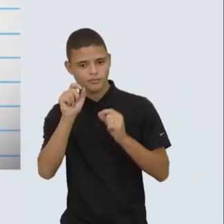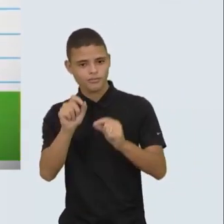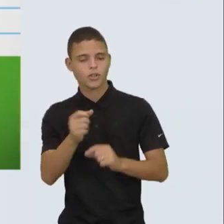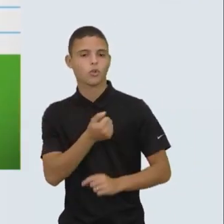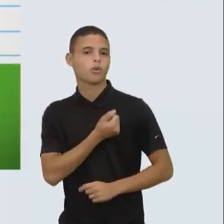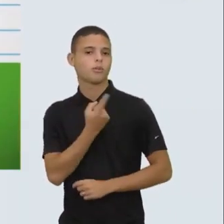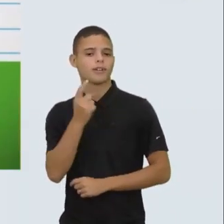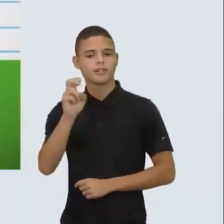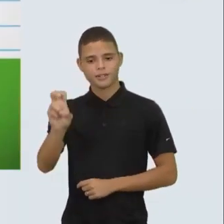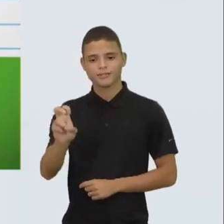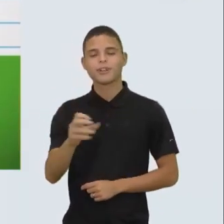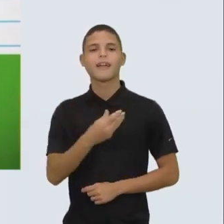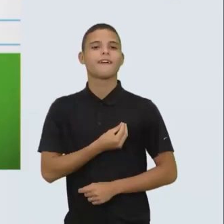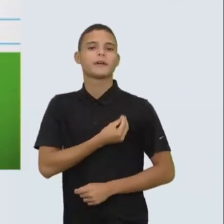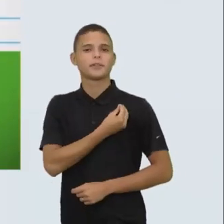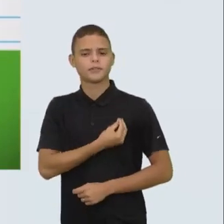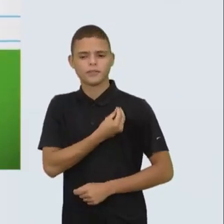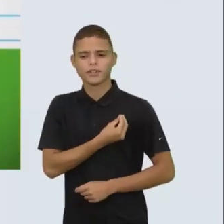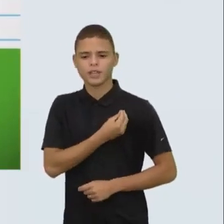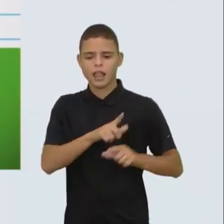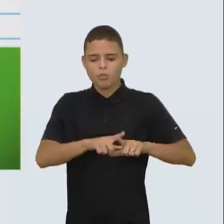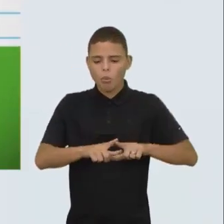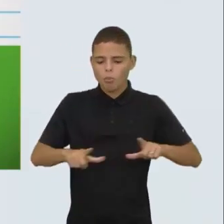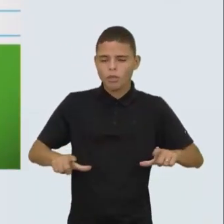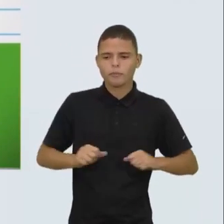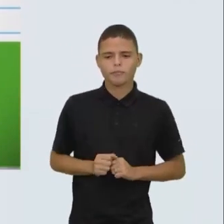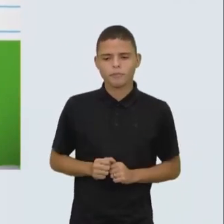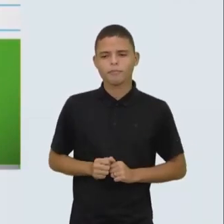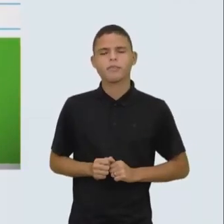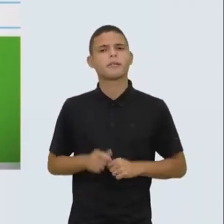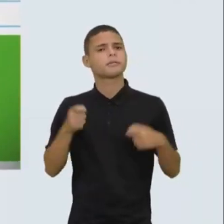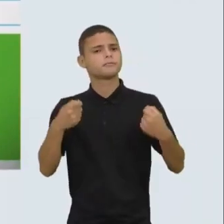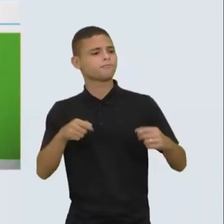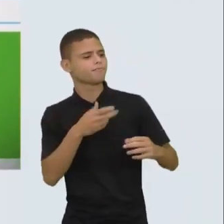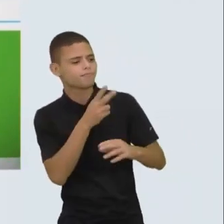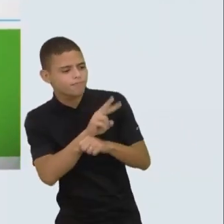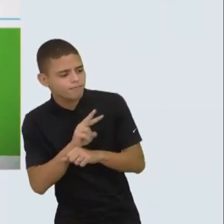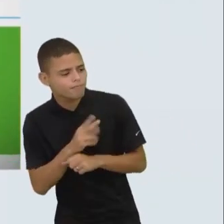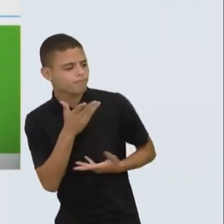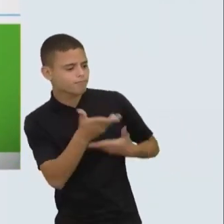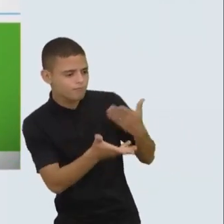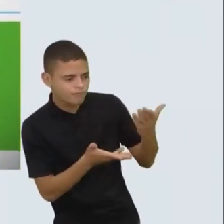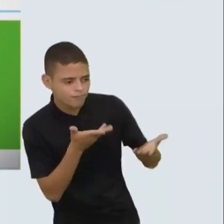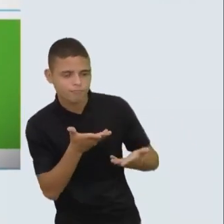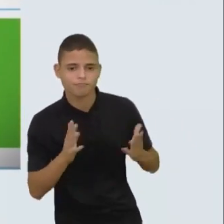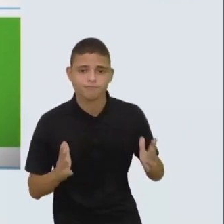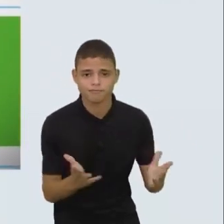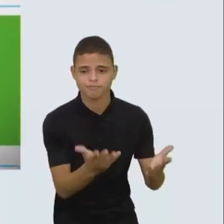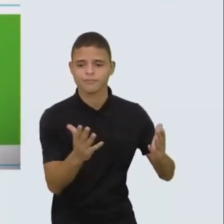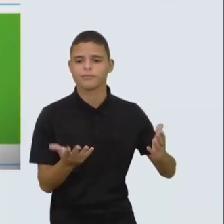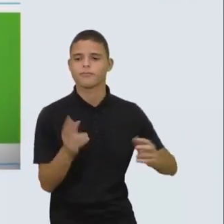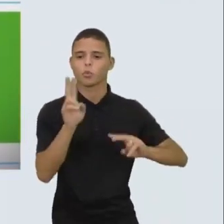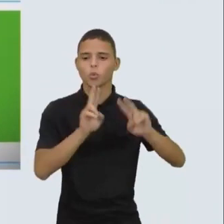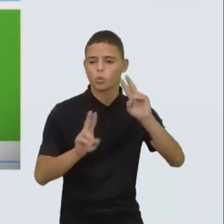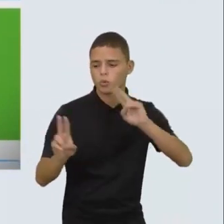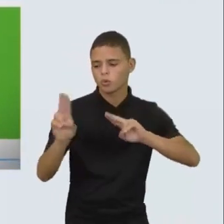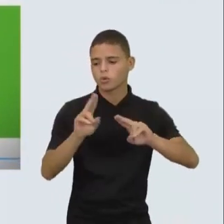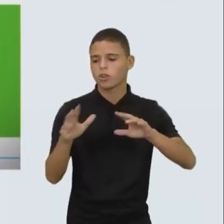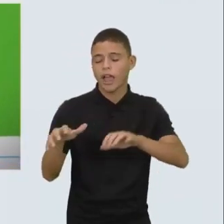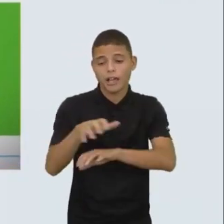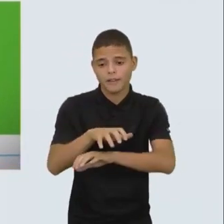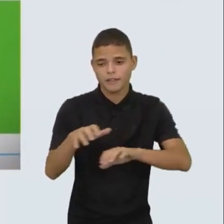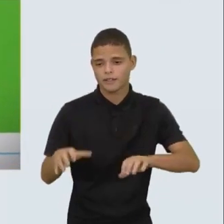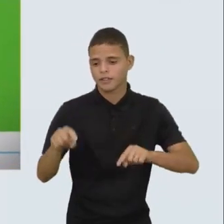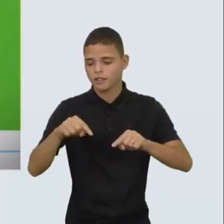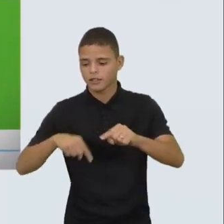15, Vida Terrestre. De acordo com ele, temos que proteger, recuperar e promover o uso sustentável dos ecossistemas